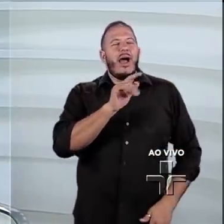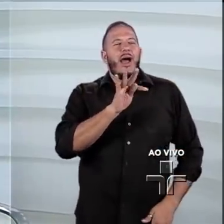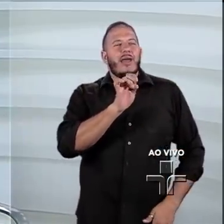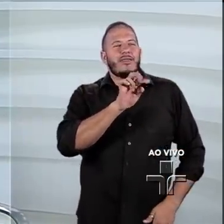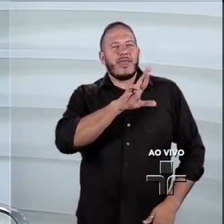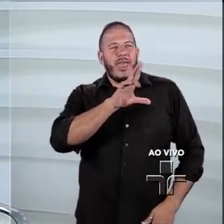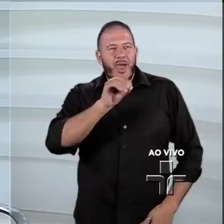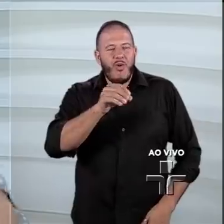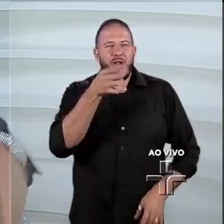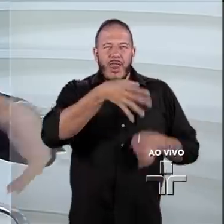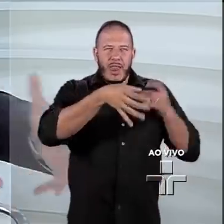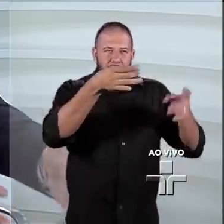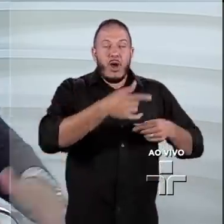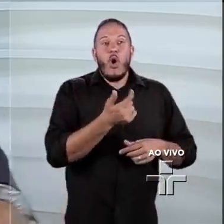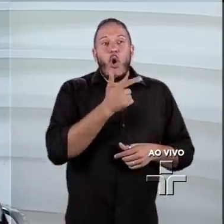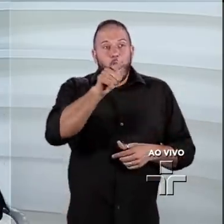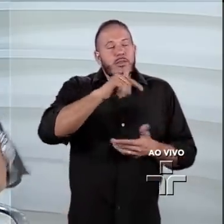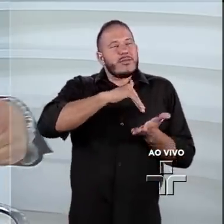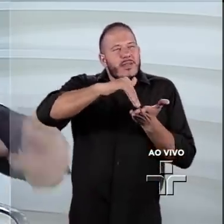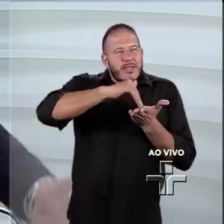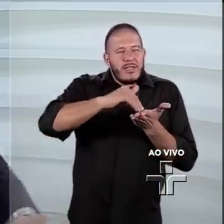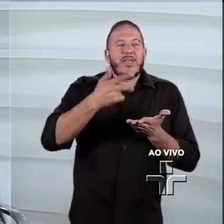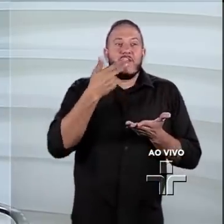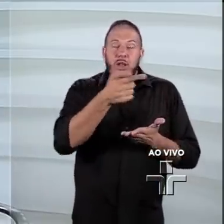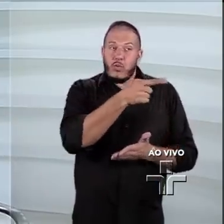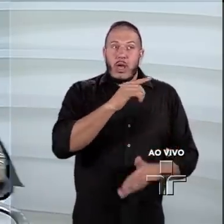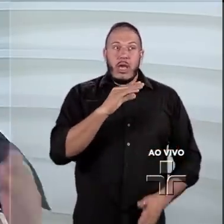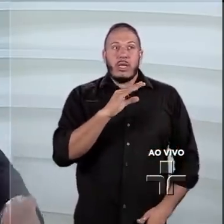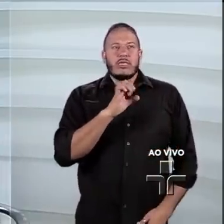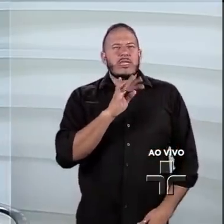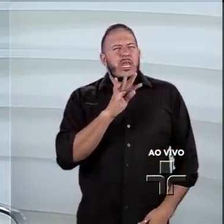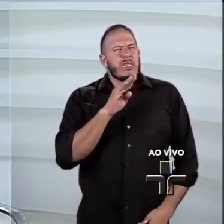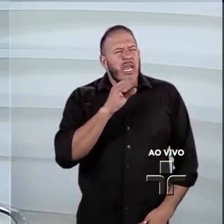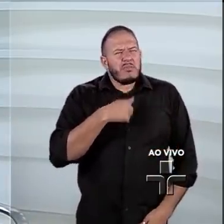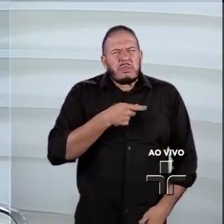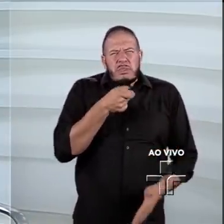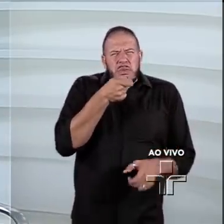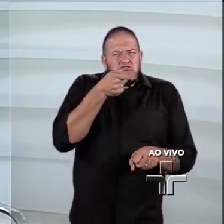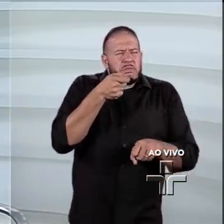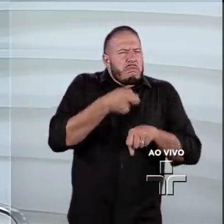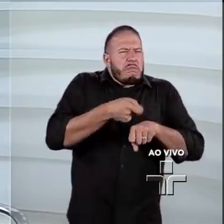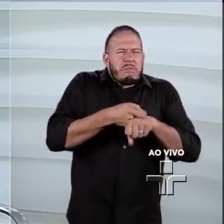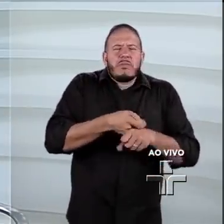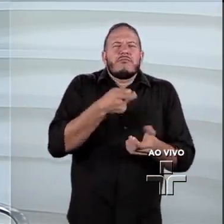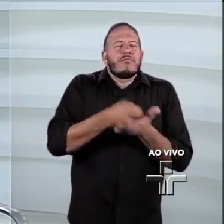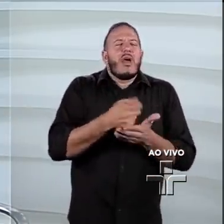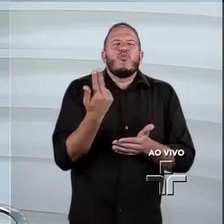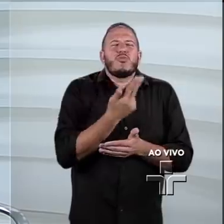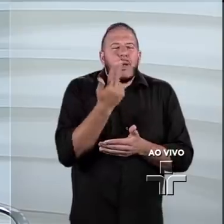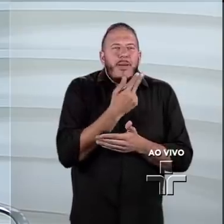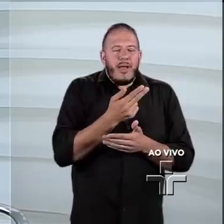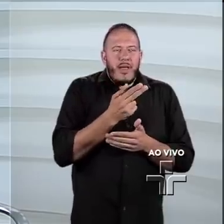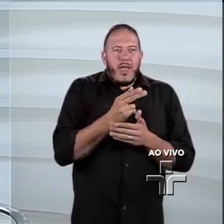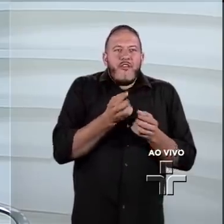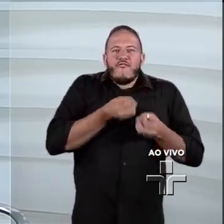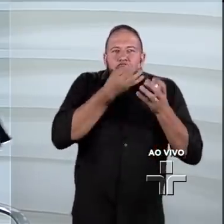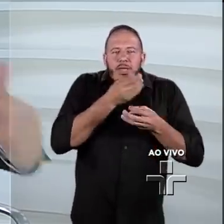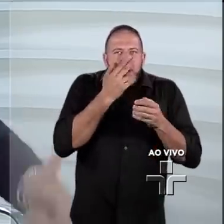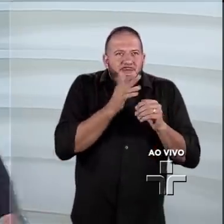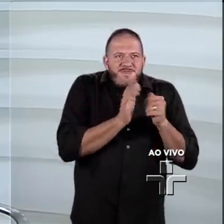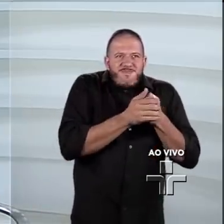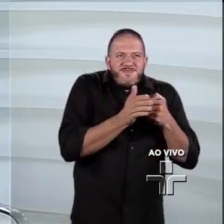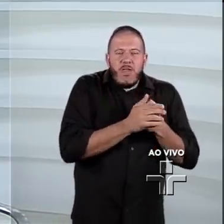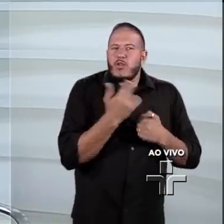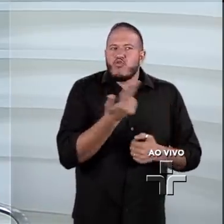secretarias dizendo o quanto que a CETESB era exigente e que não tinha como ficar escondendo informação em relação ao licenciamento